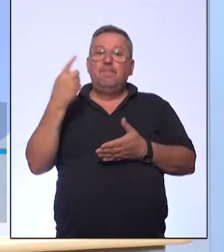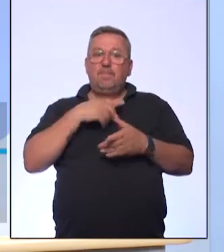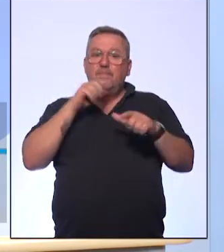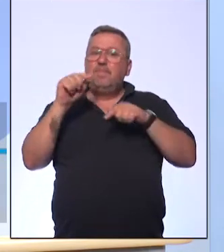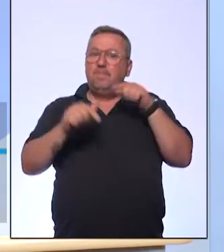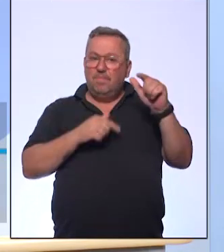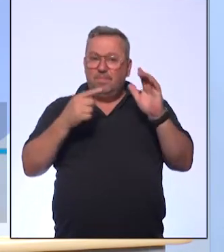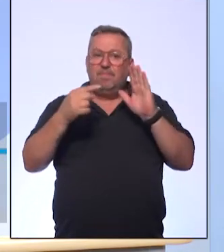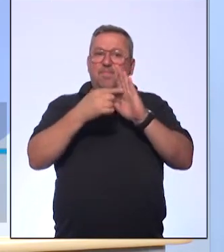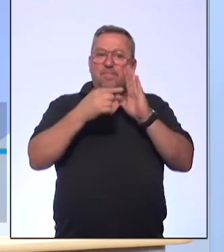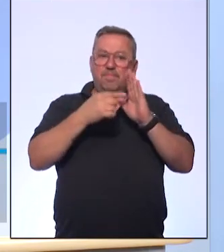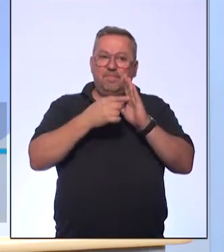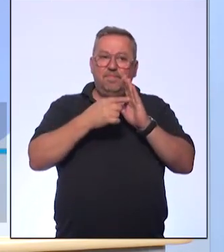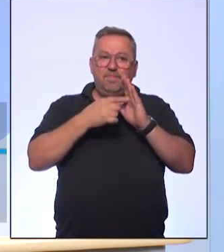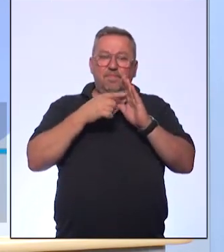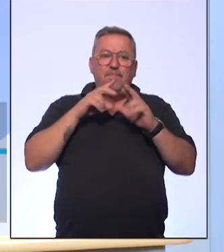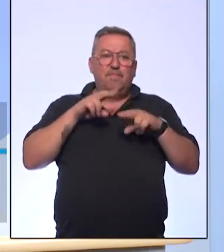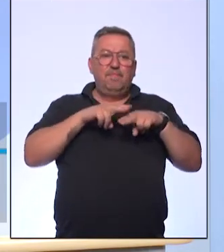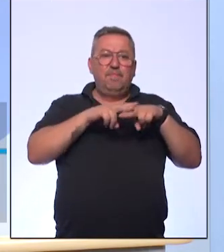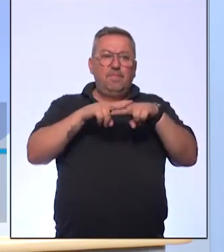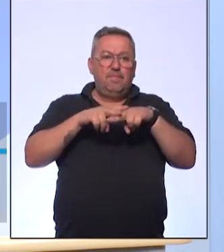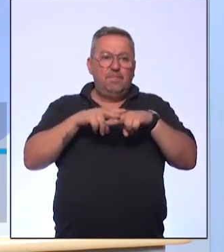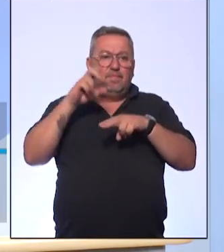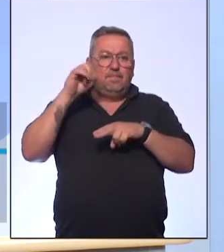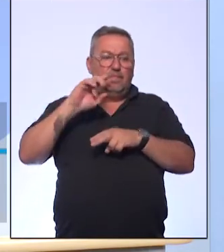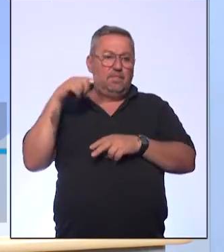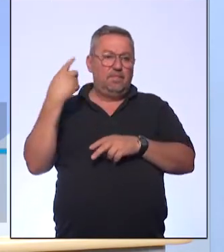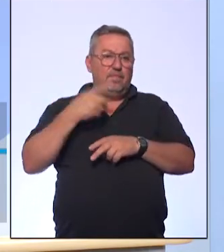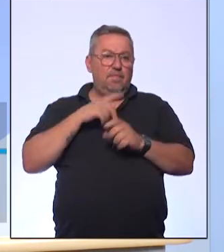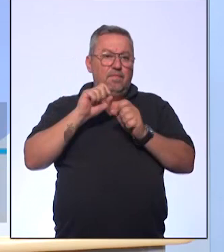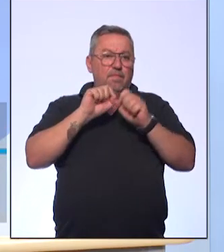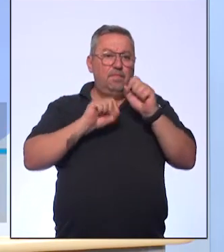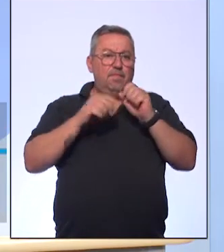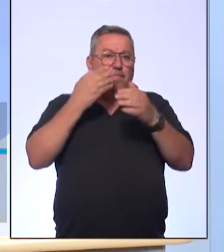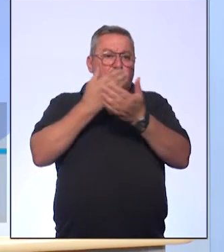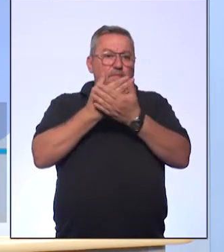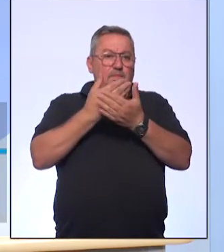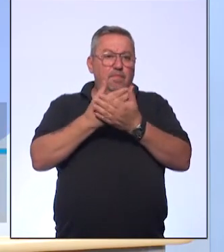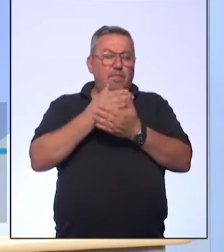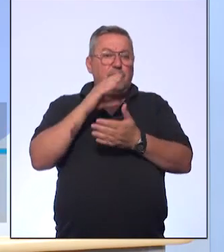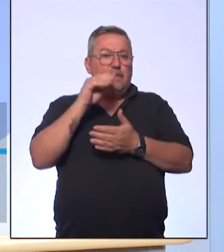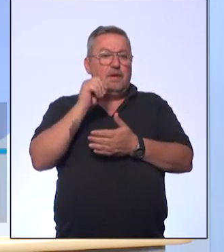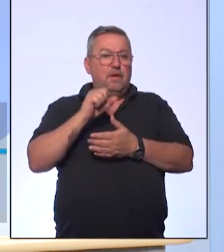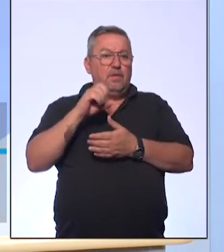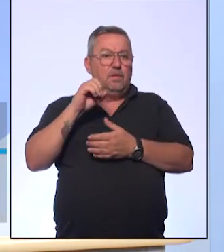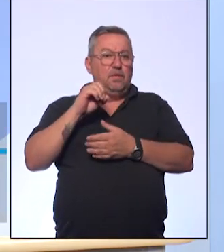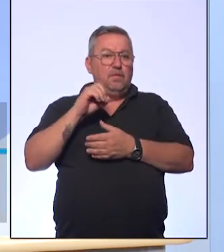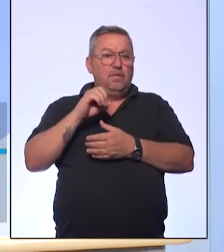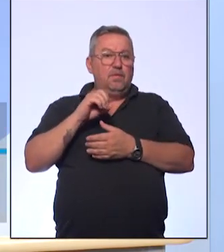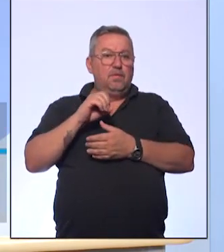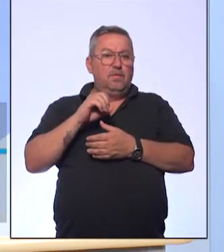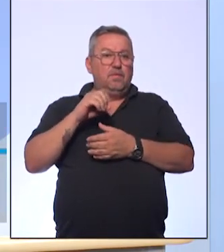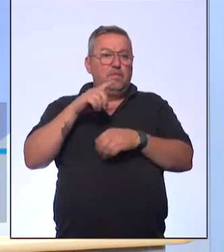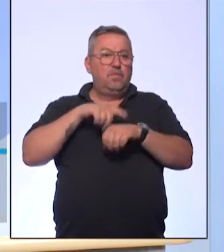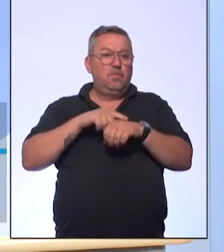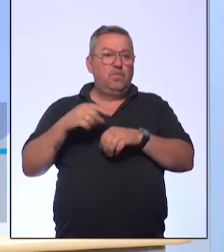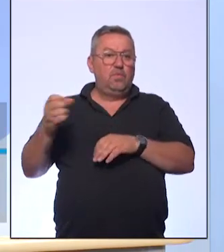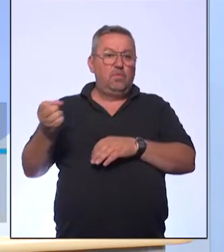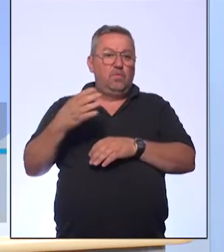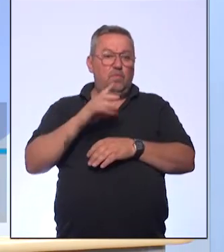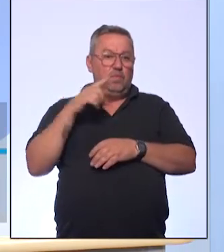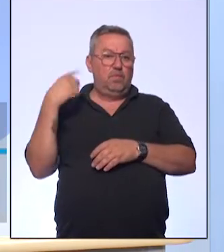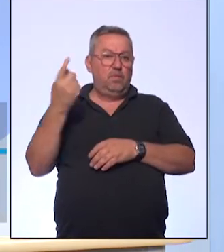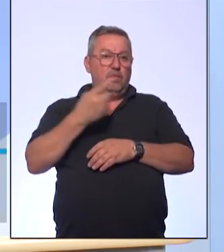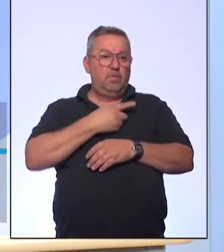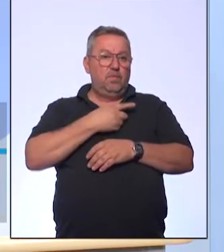esses pontos, que são pontos de revisão. E, lógico, como nós estamos fazendo um estudo de caso, é um momento novo aí de discussão para